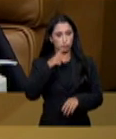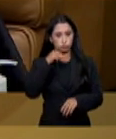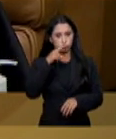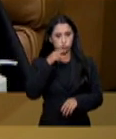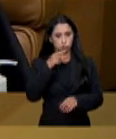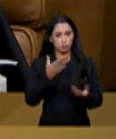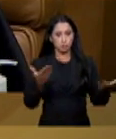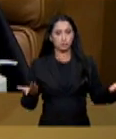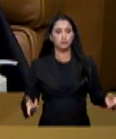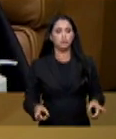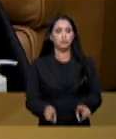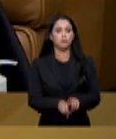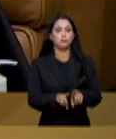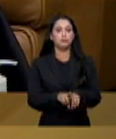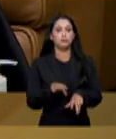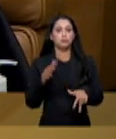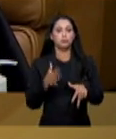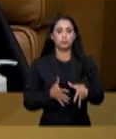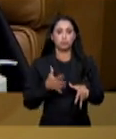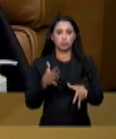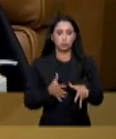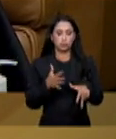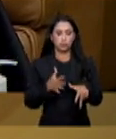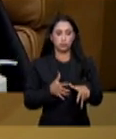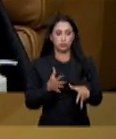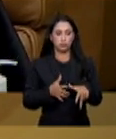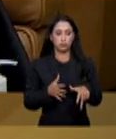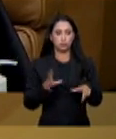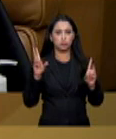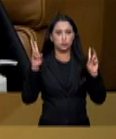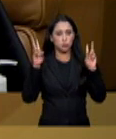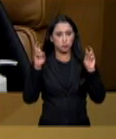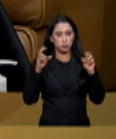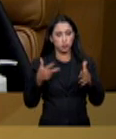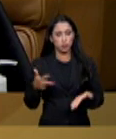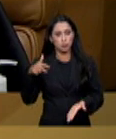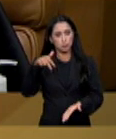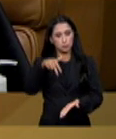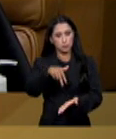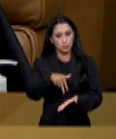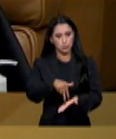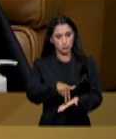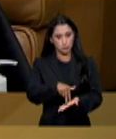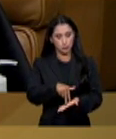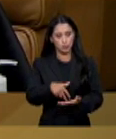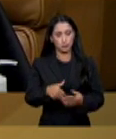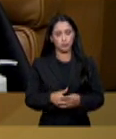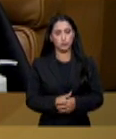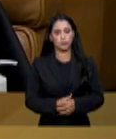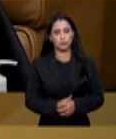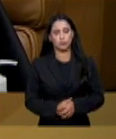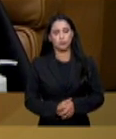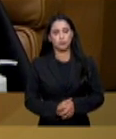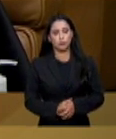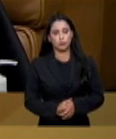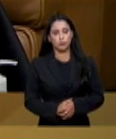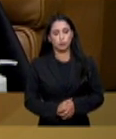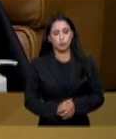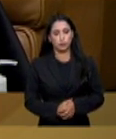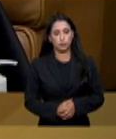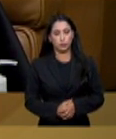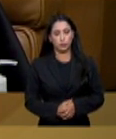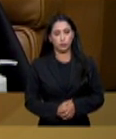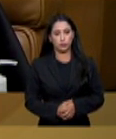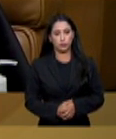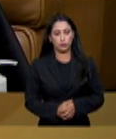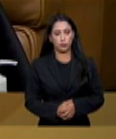também a sustentação oral que aportou a esta sessão, bem assim